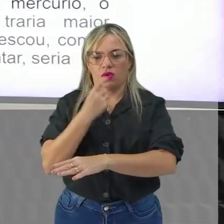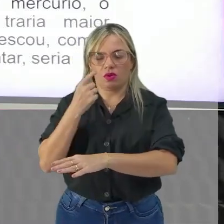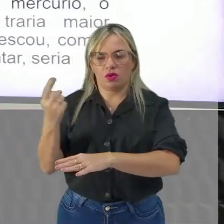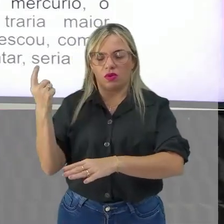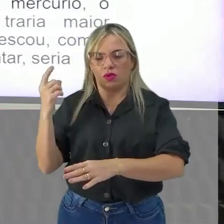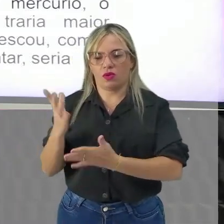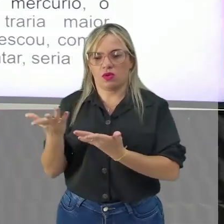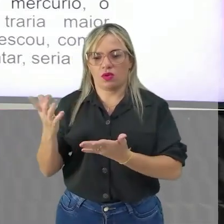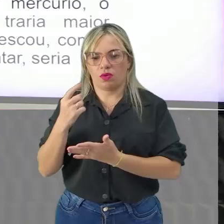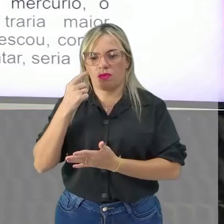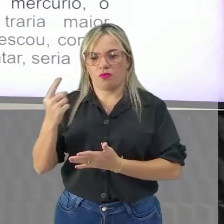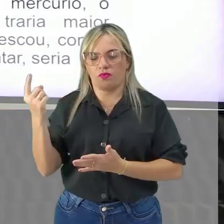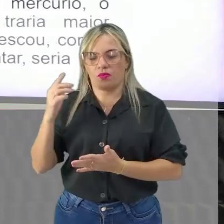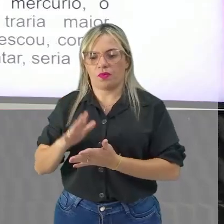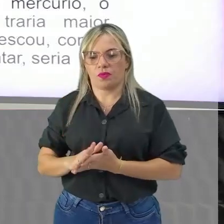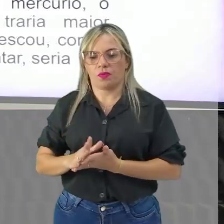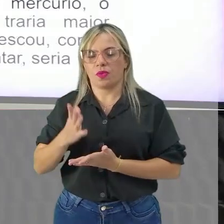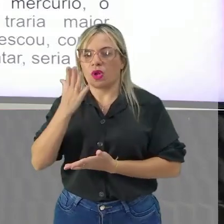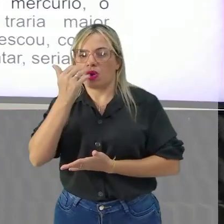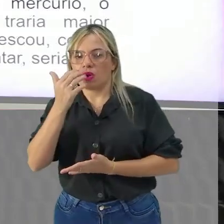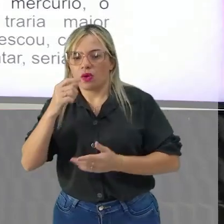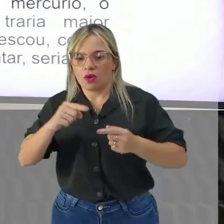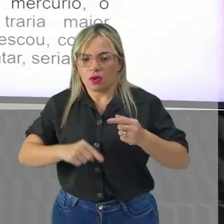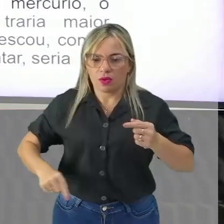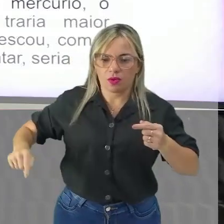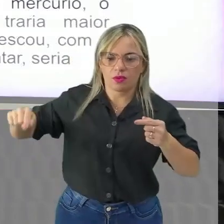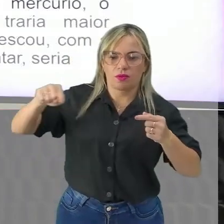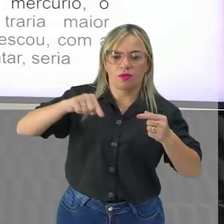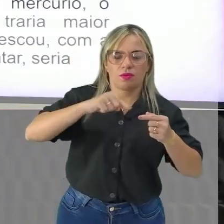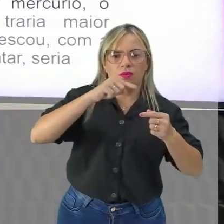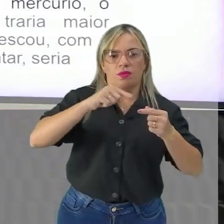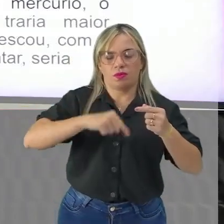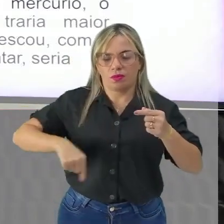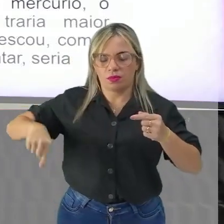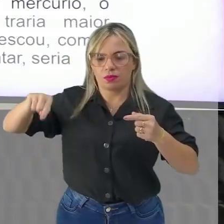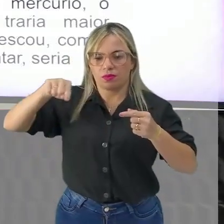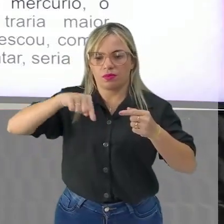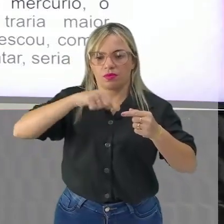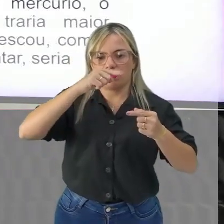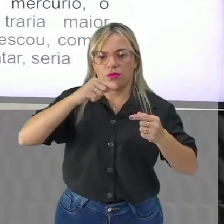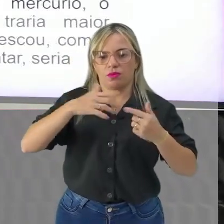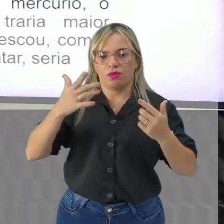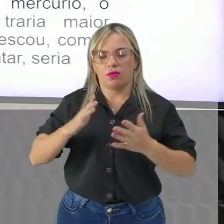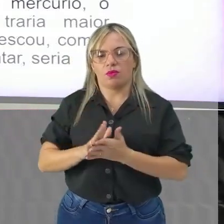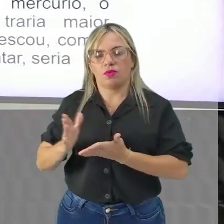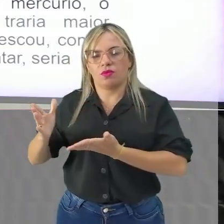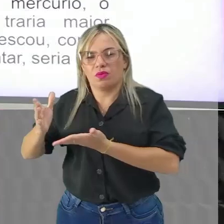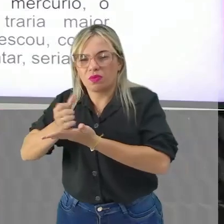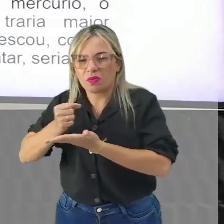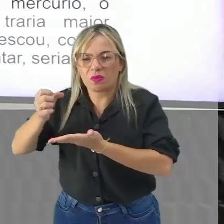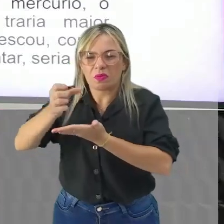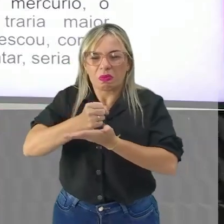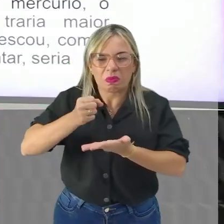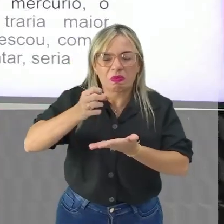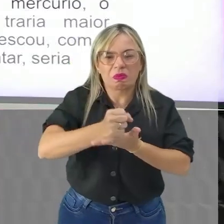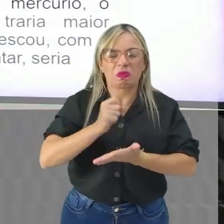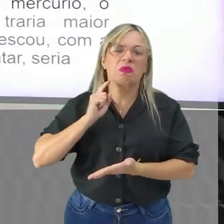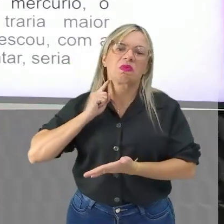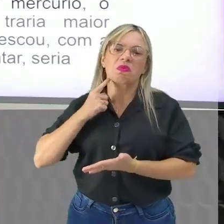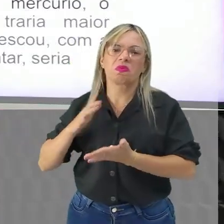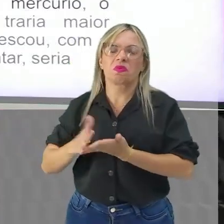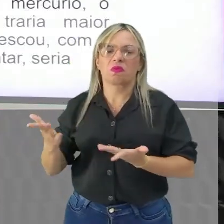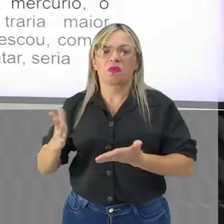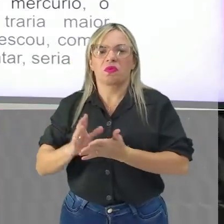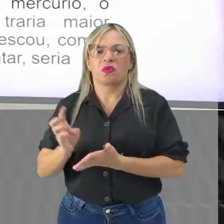que esse caramujo consumiu. Então, assim, foi uma crescente de acúmulos. Então, quando chega no peixe